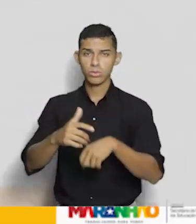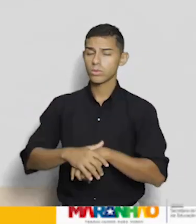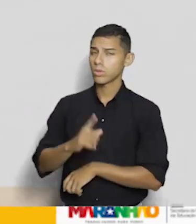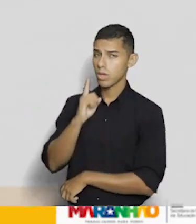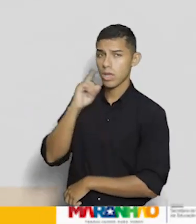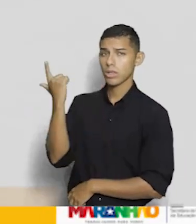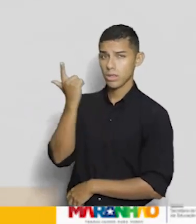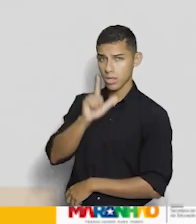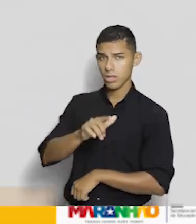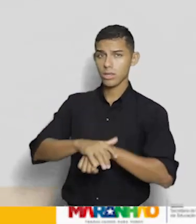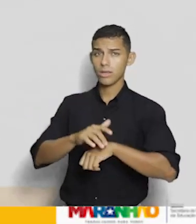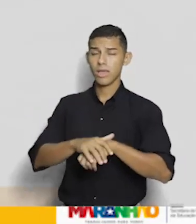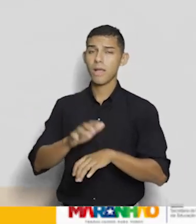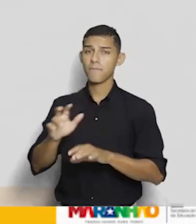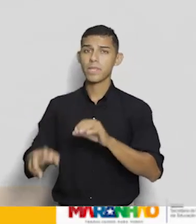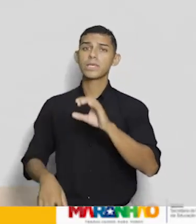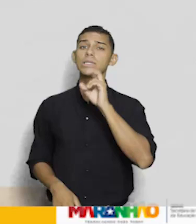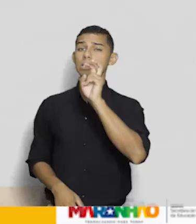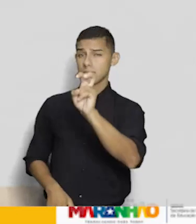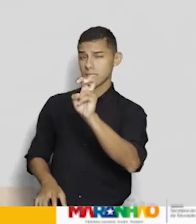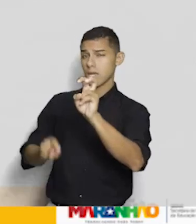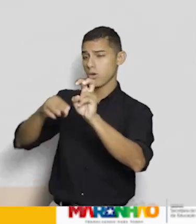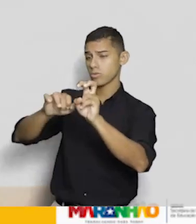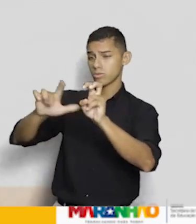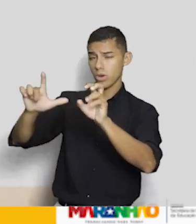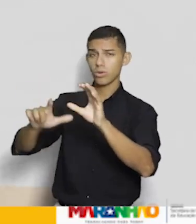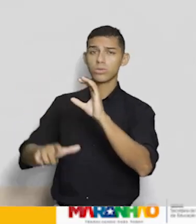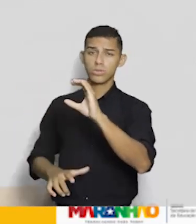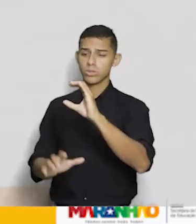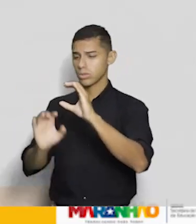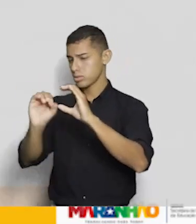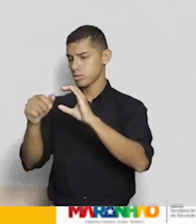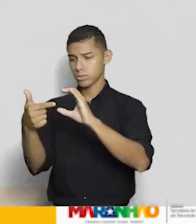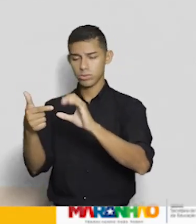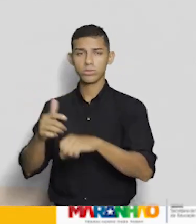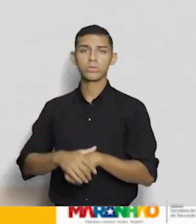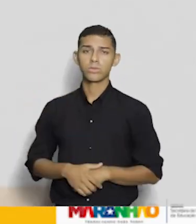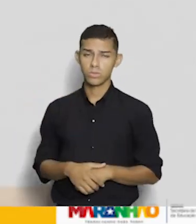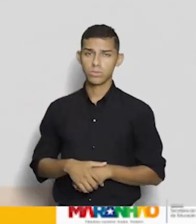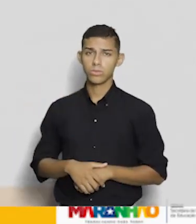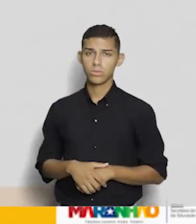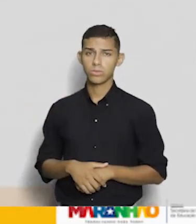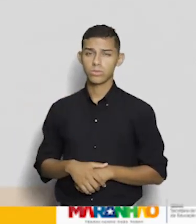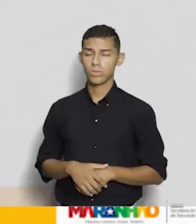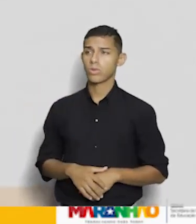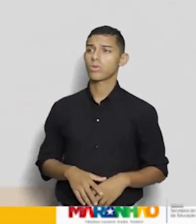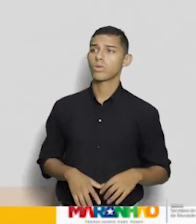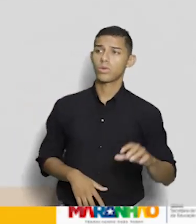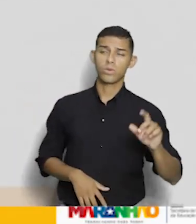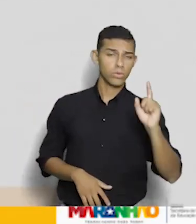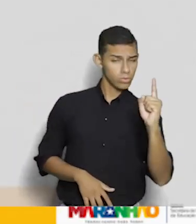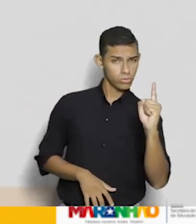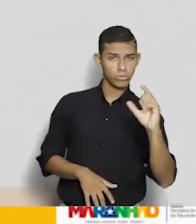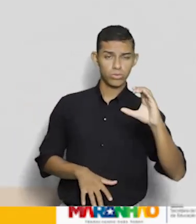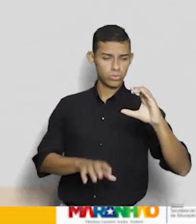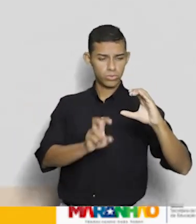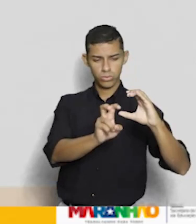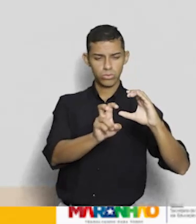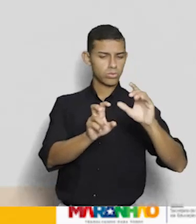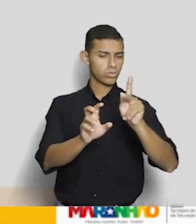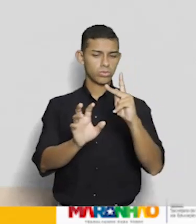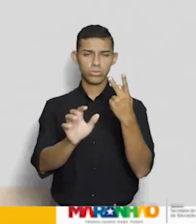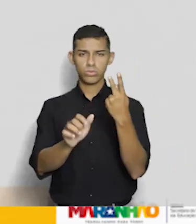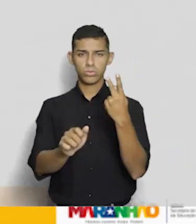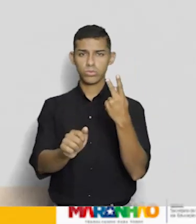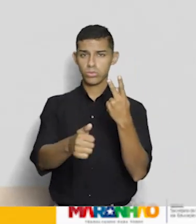5 mols de CO2 certo o coeficiente do pentano Vale Um e o coeficiente do